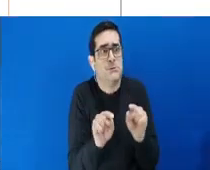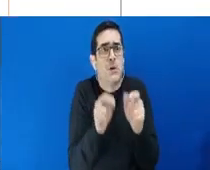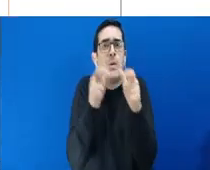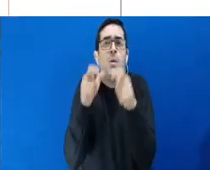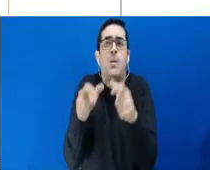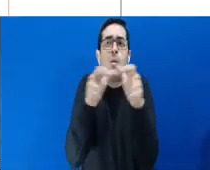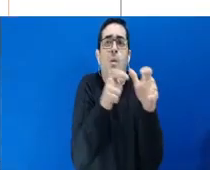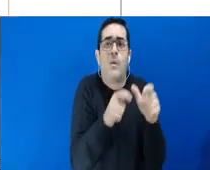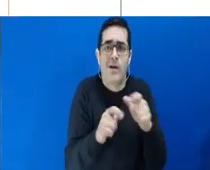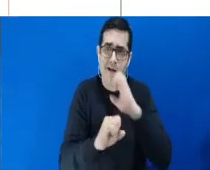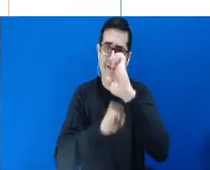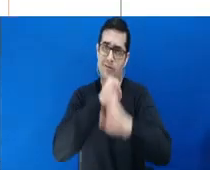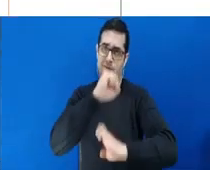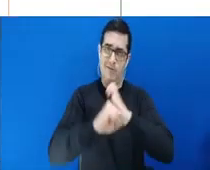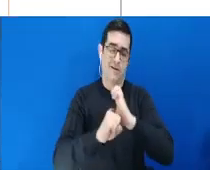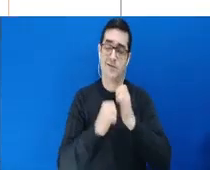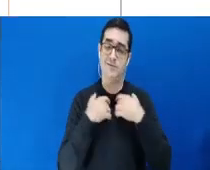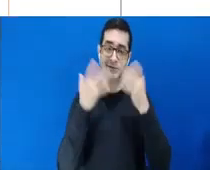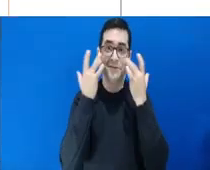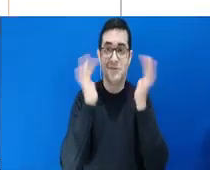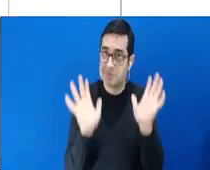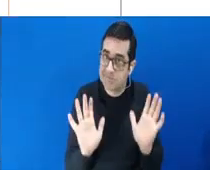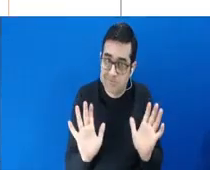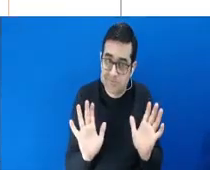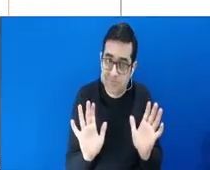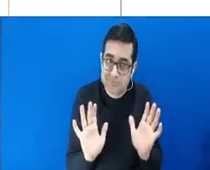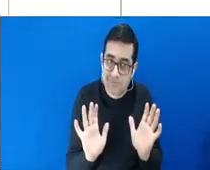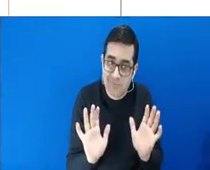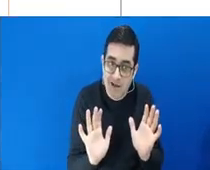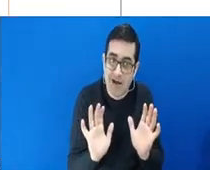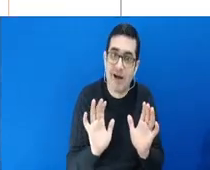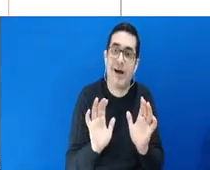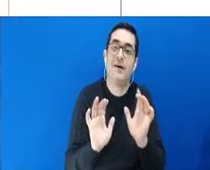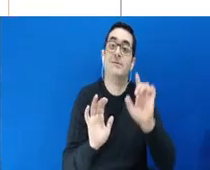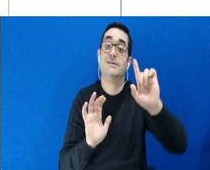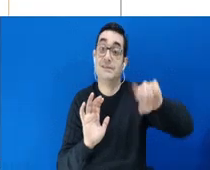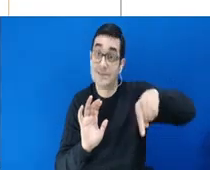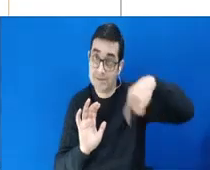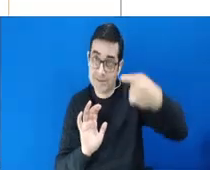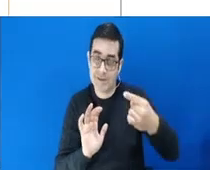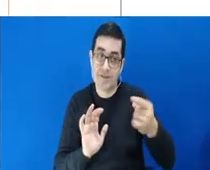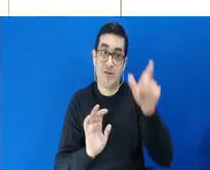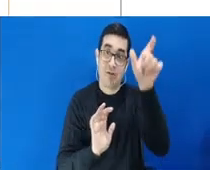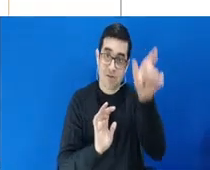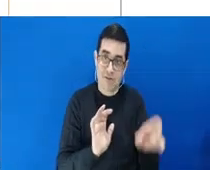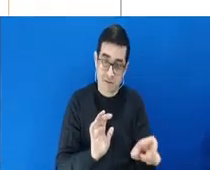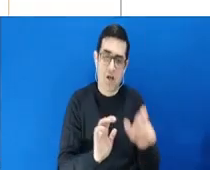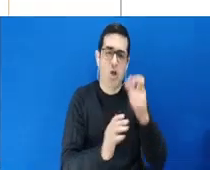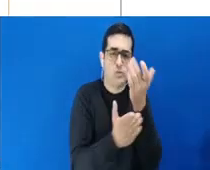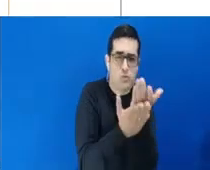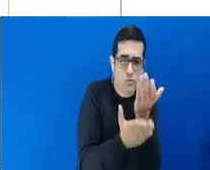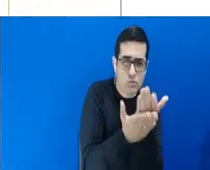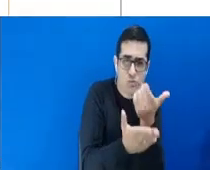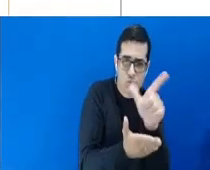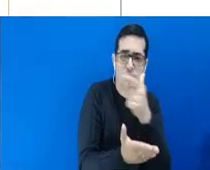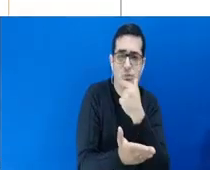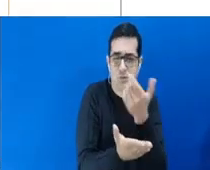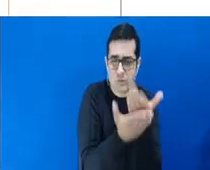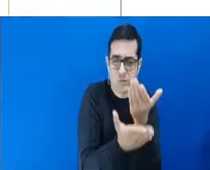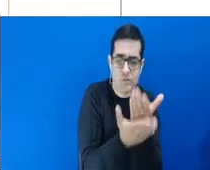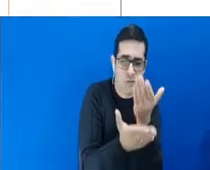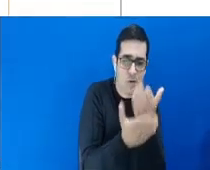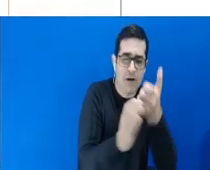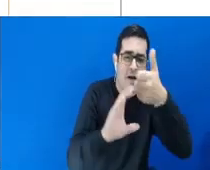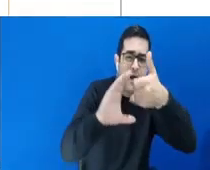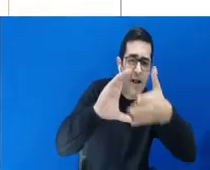os trabalhos, né, de Schrödinger, que resolve, né, com funções de ondas, característica do elétron, e com